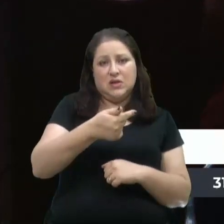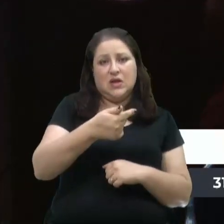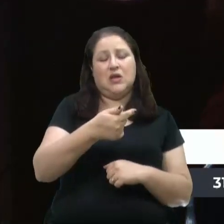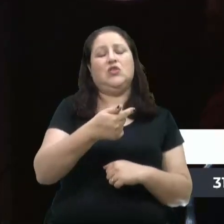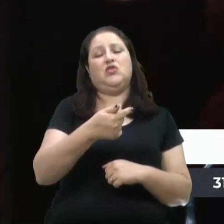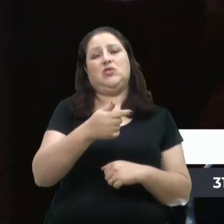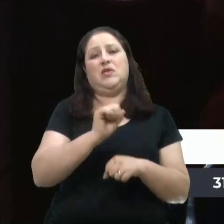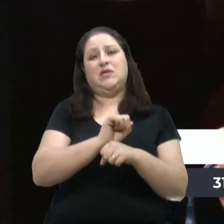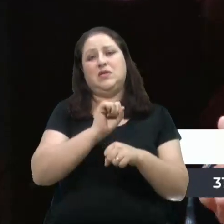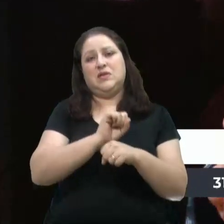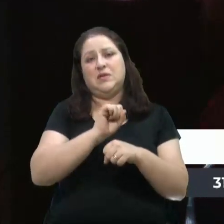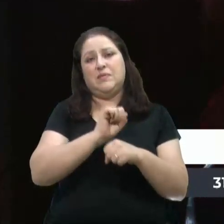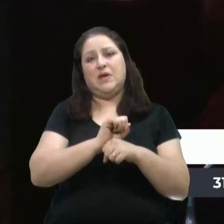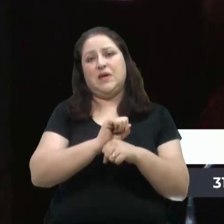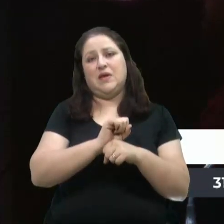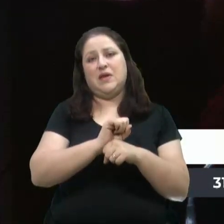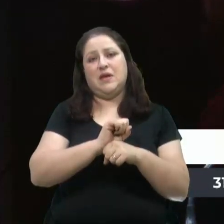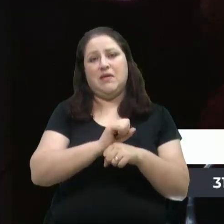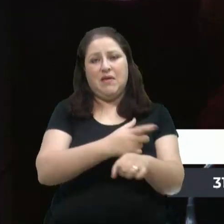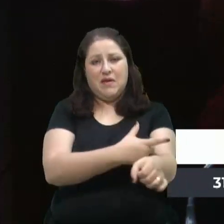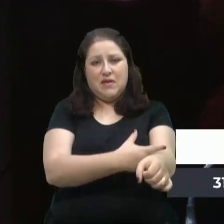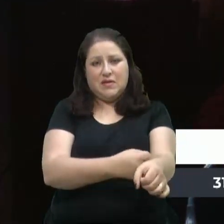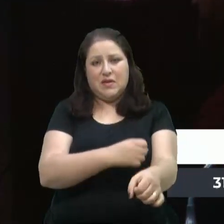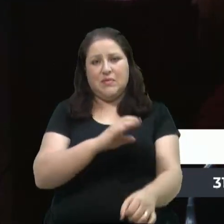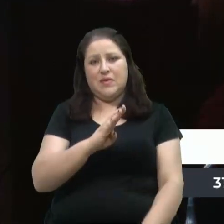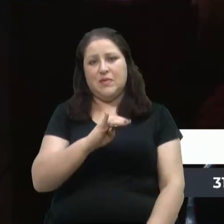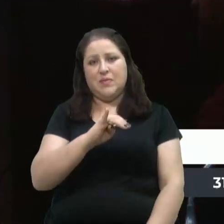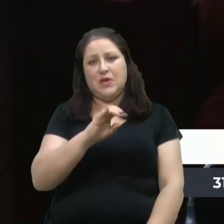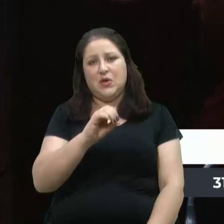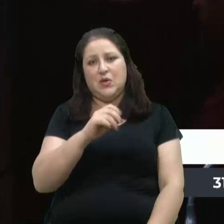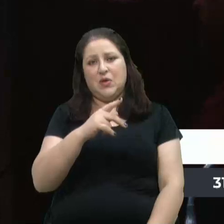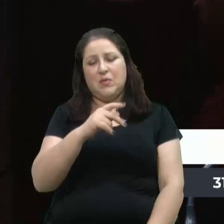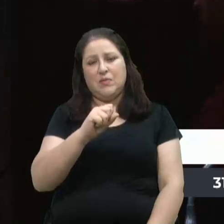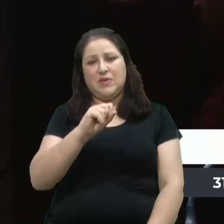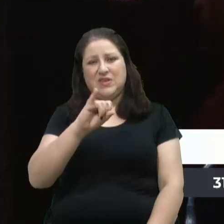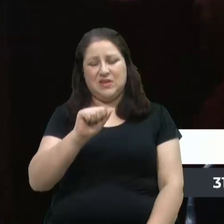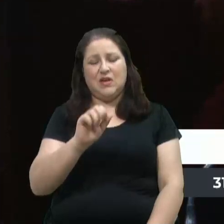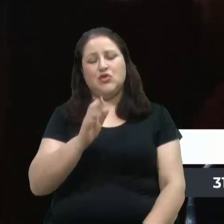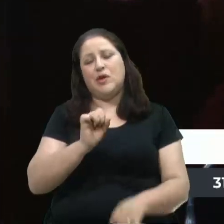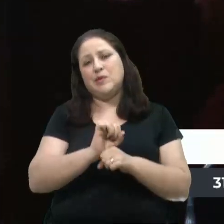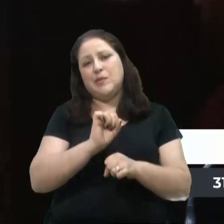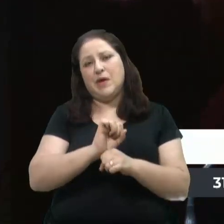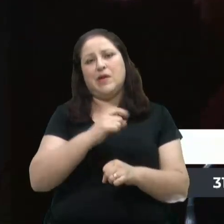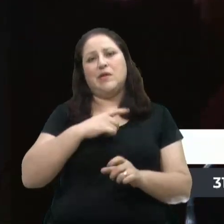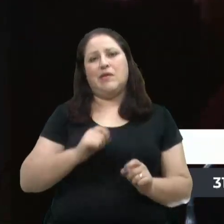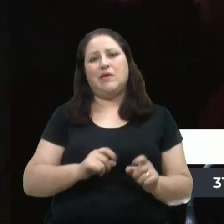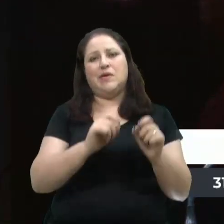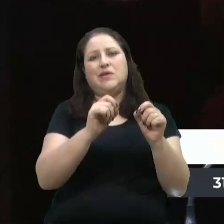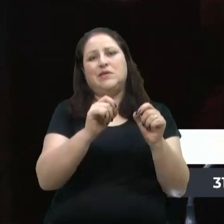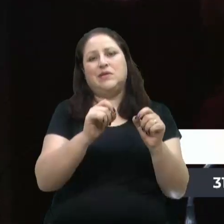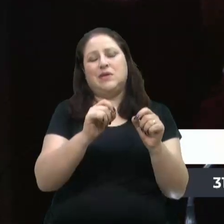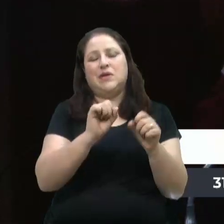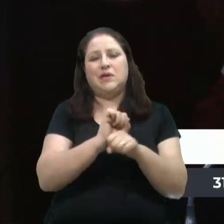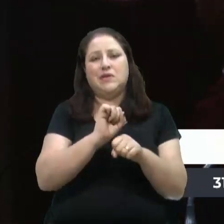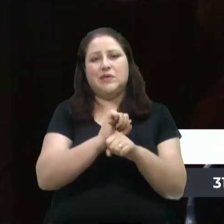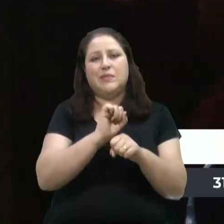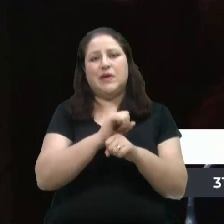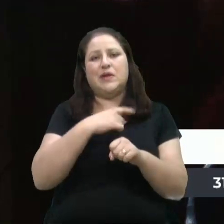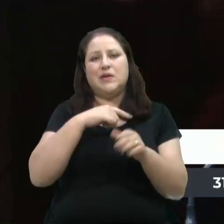meses ela fez uma tomografia tá com metástase e aguardando a biópsia você já